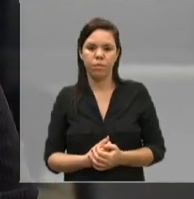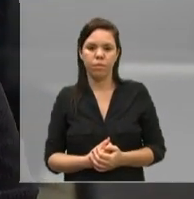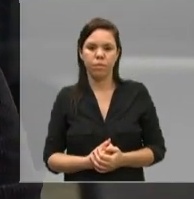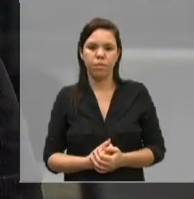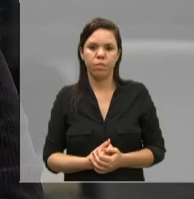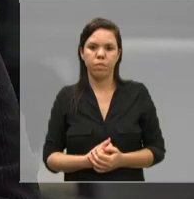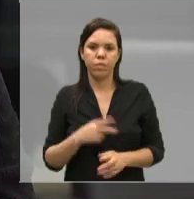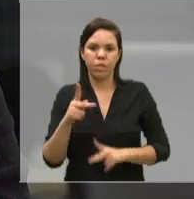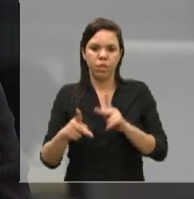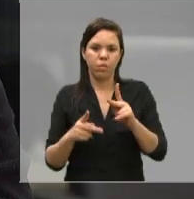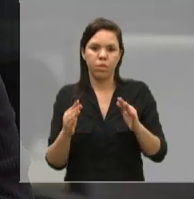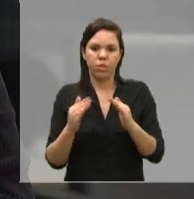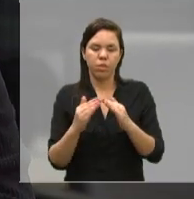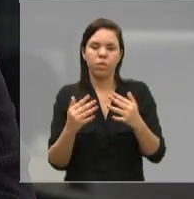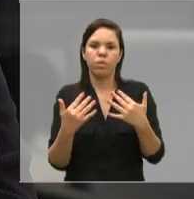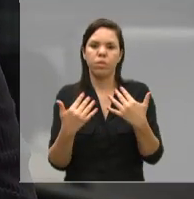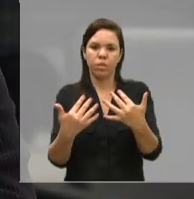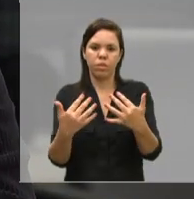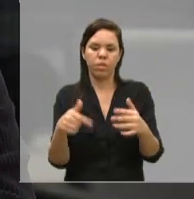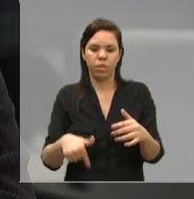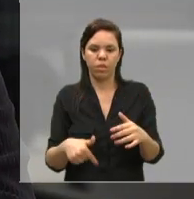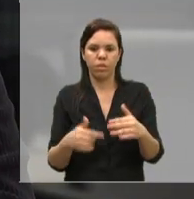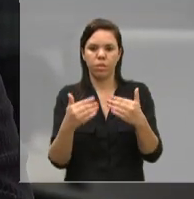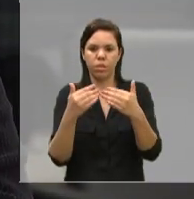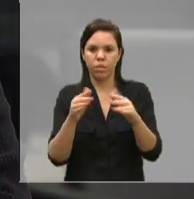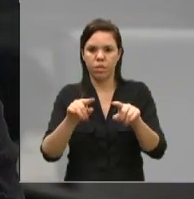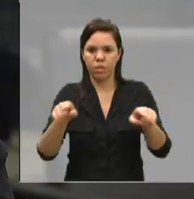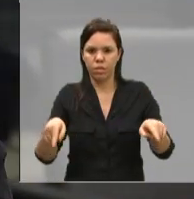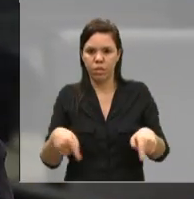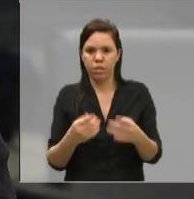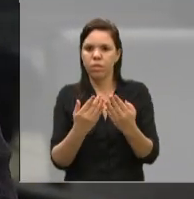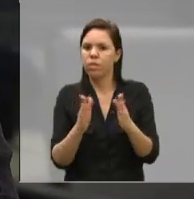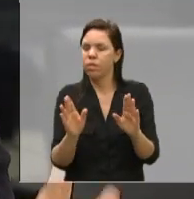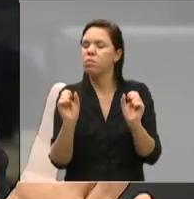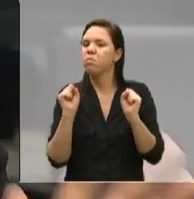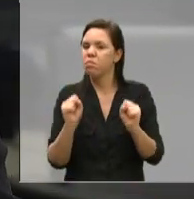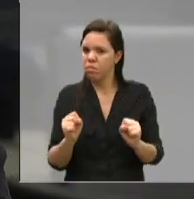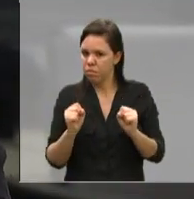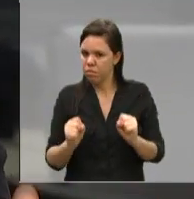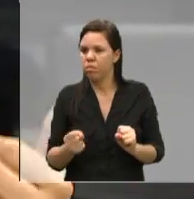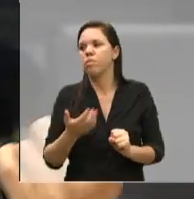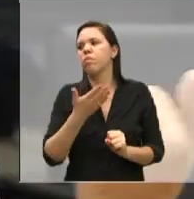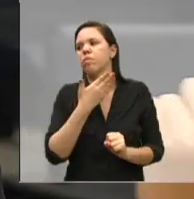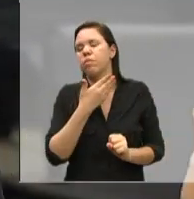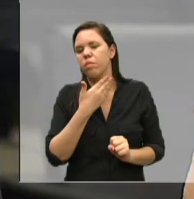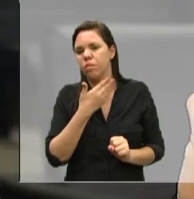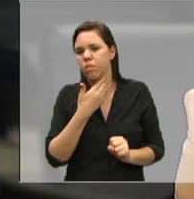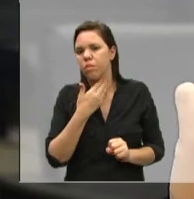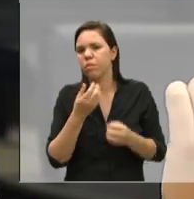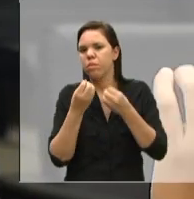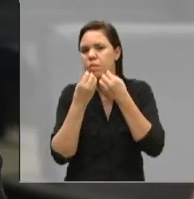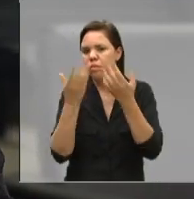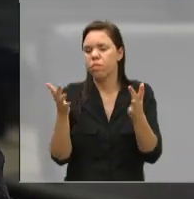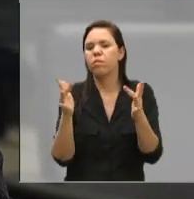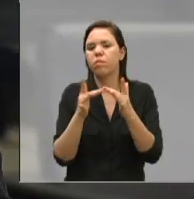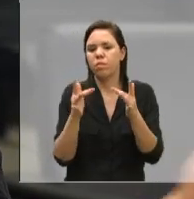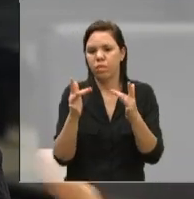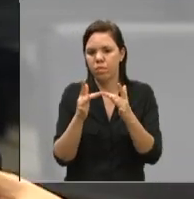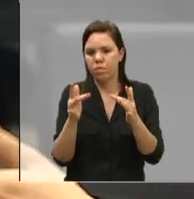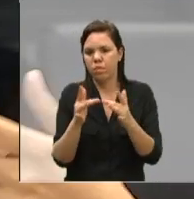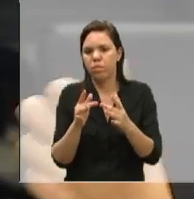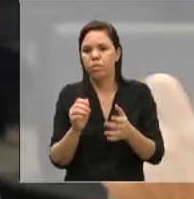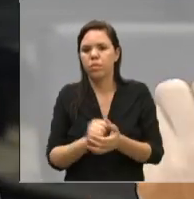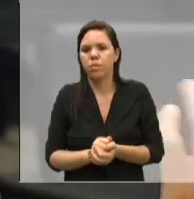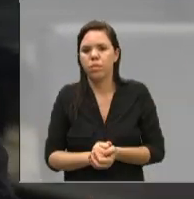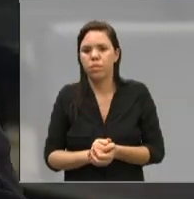então para o pessoal que está em casa, seu gabinete está sempre de portas abertas. Sempre de portas abertas, pode entrar em contato com a